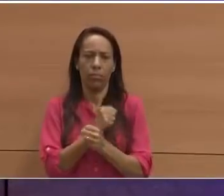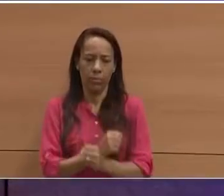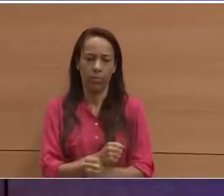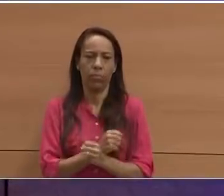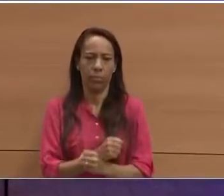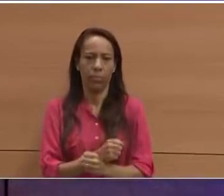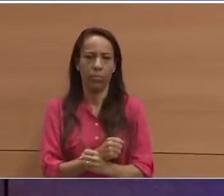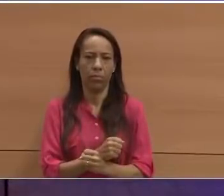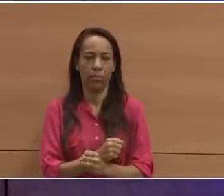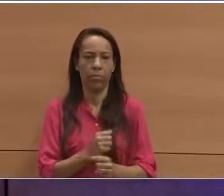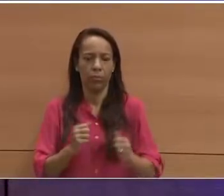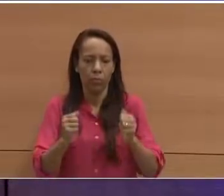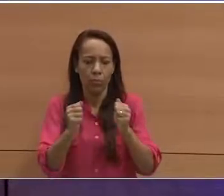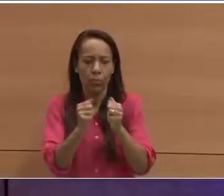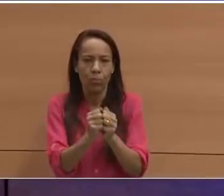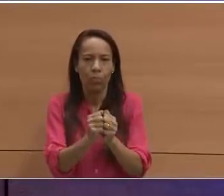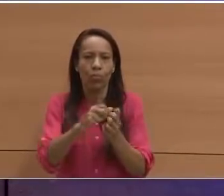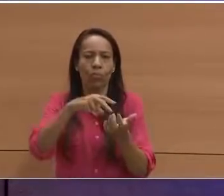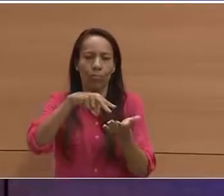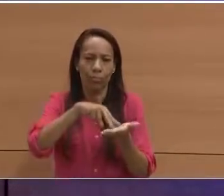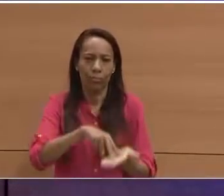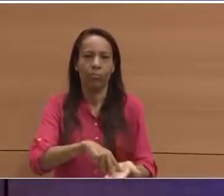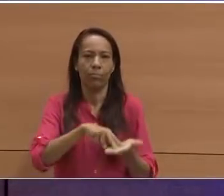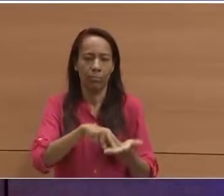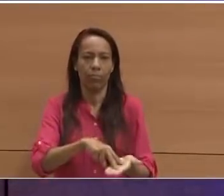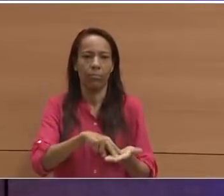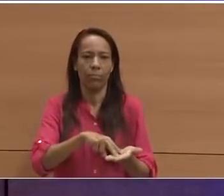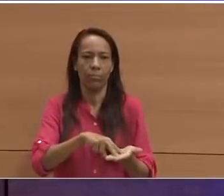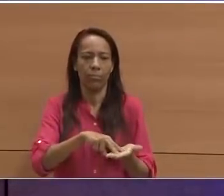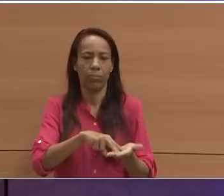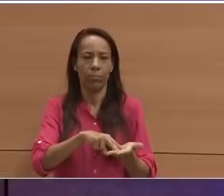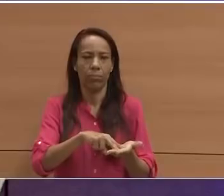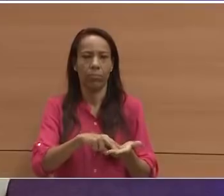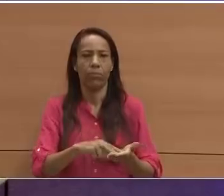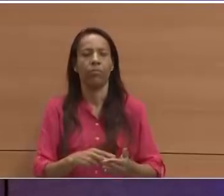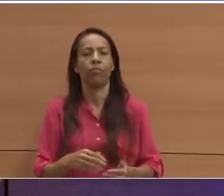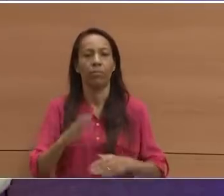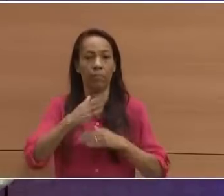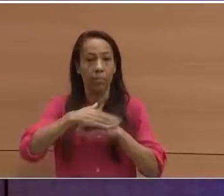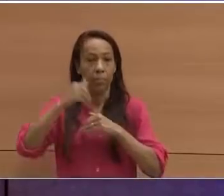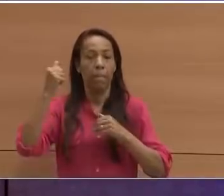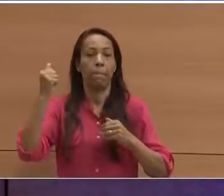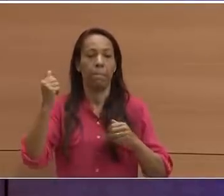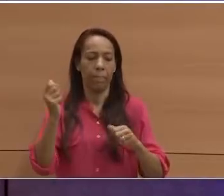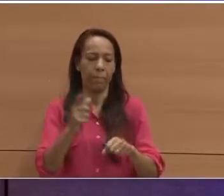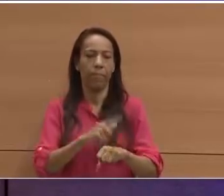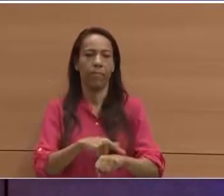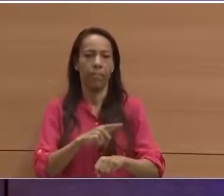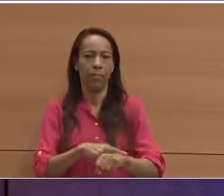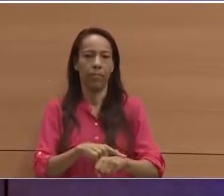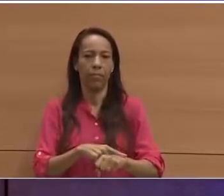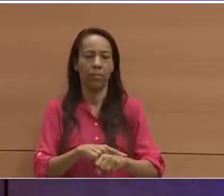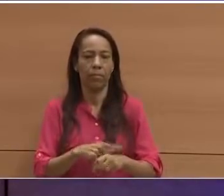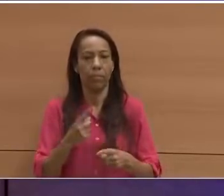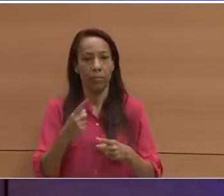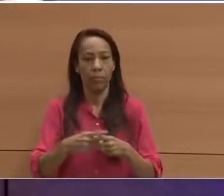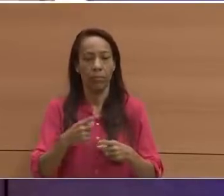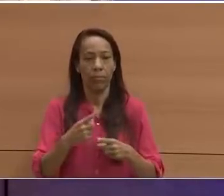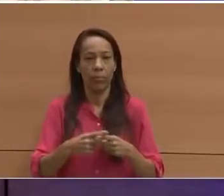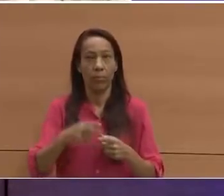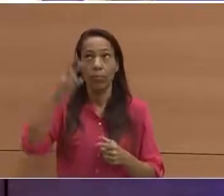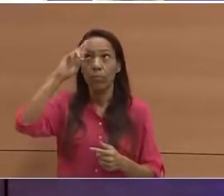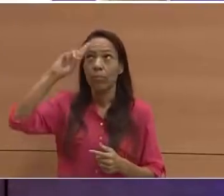permanecer convosco algum tempo, se o Senhor o permitir. Ele queria, na